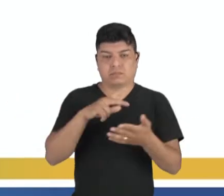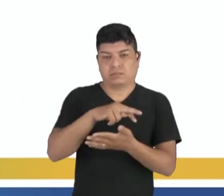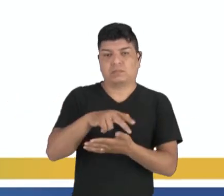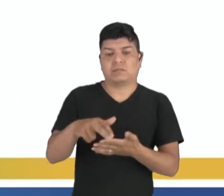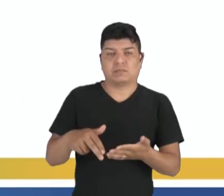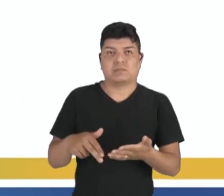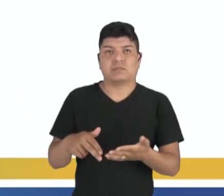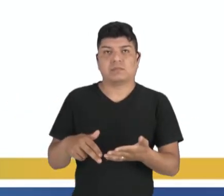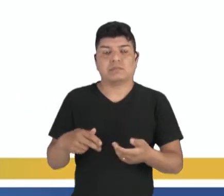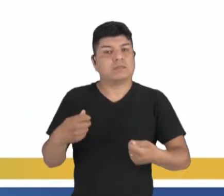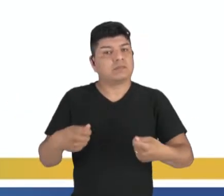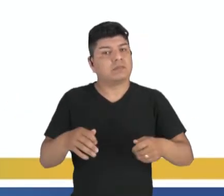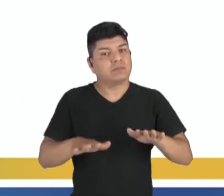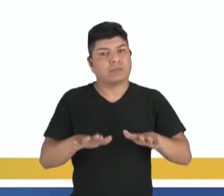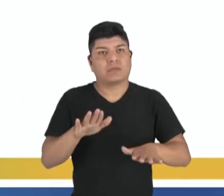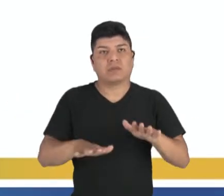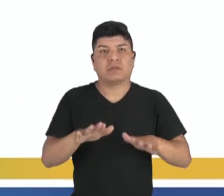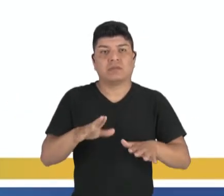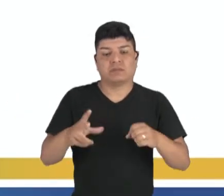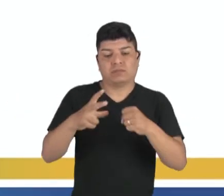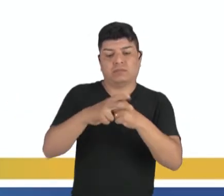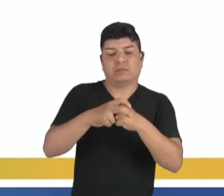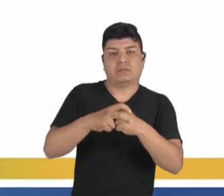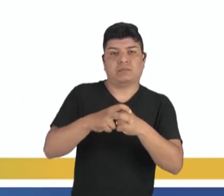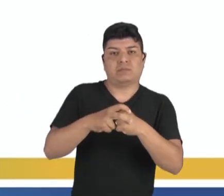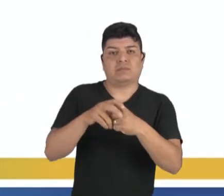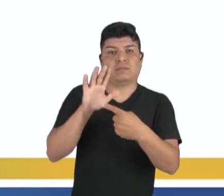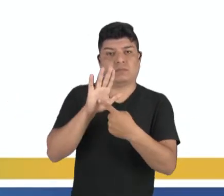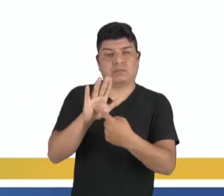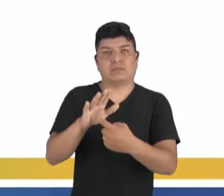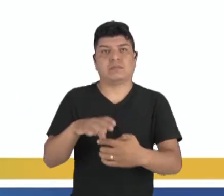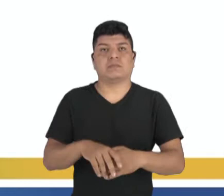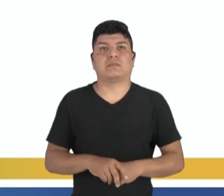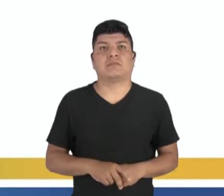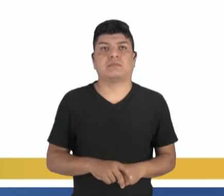formatos, tá? Depende de que tipo de vírus estamos nos referindo.